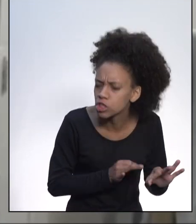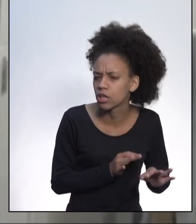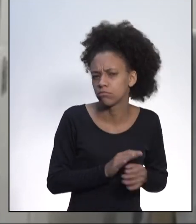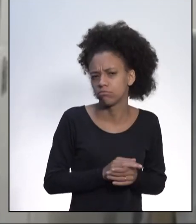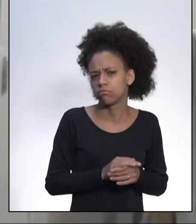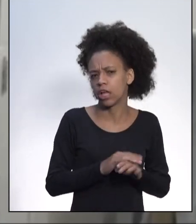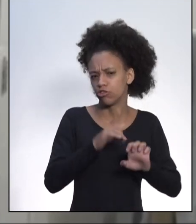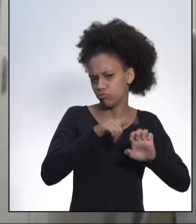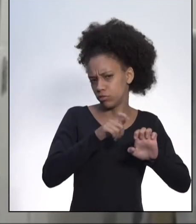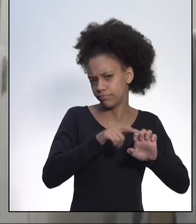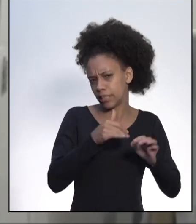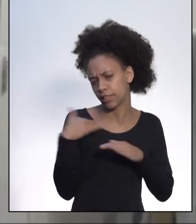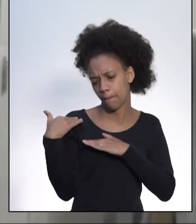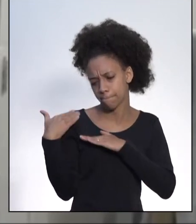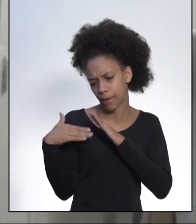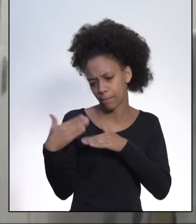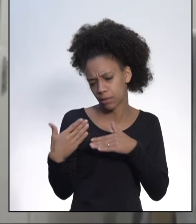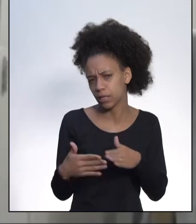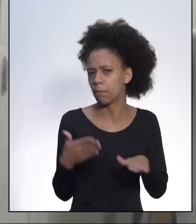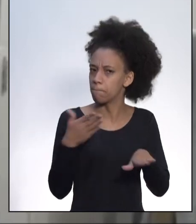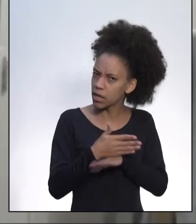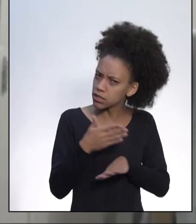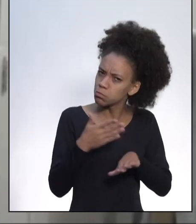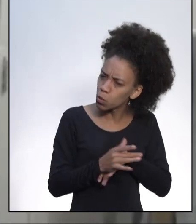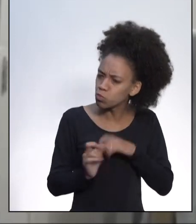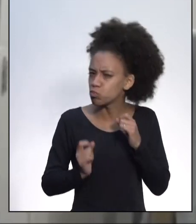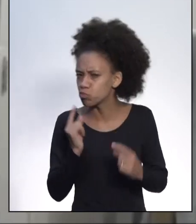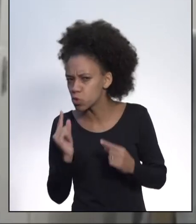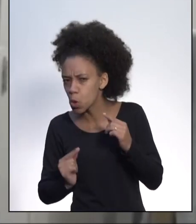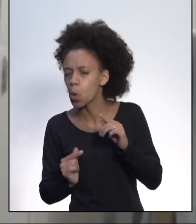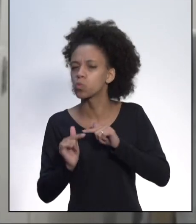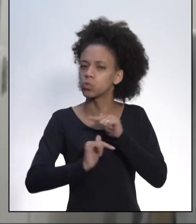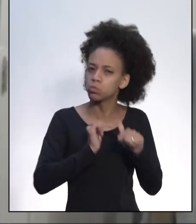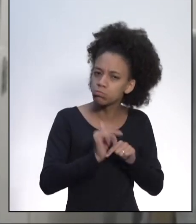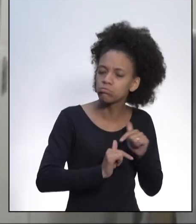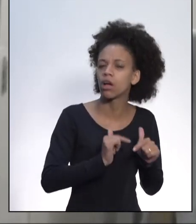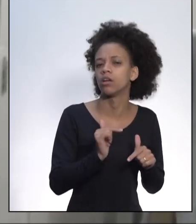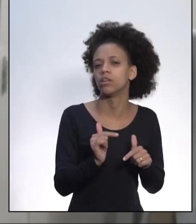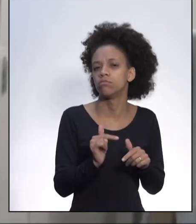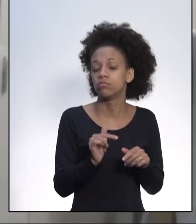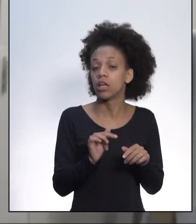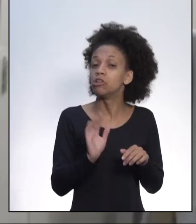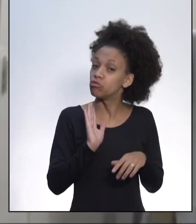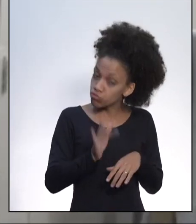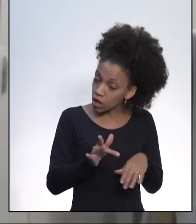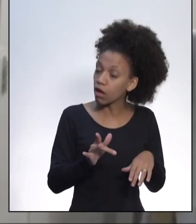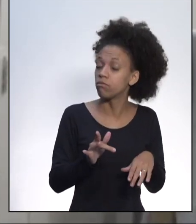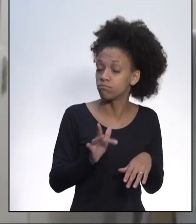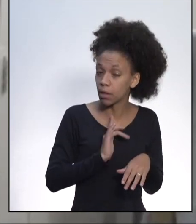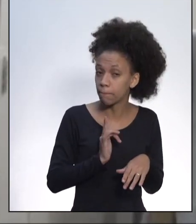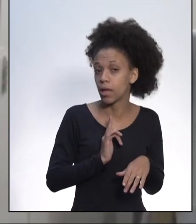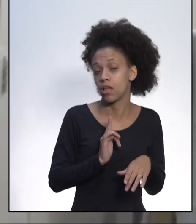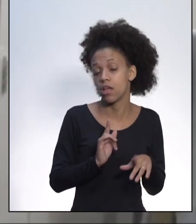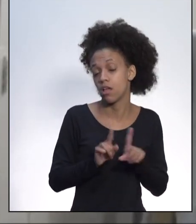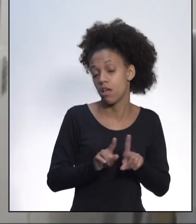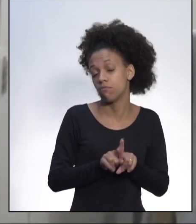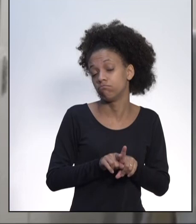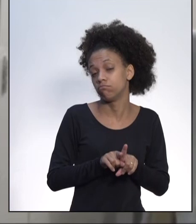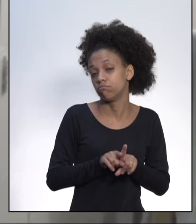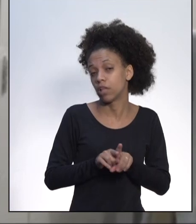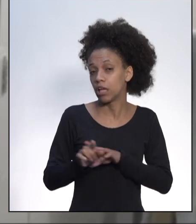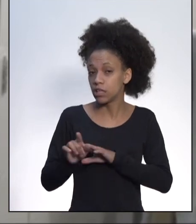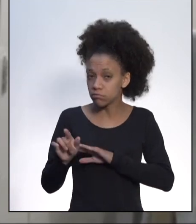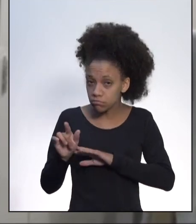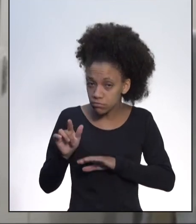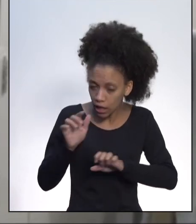empreendedorismo. De lá para cá, participei de alguns projetos, participei de algumas empresas, já trabalhei em empresas, né?